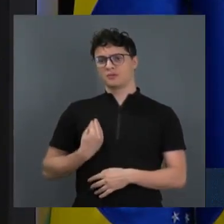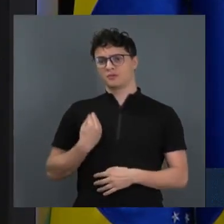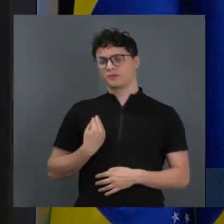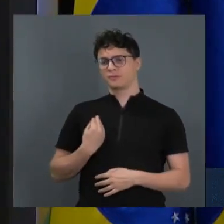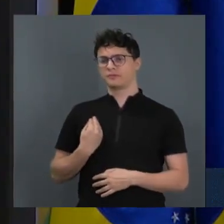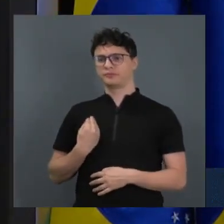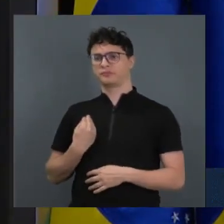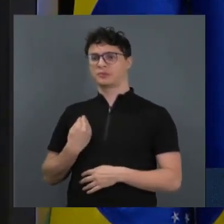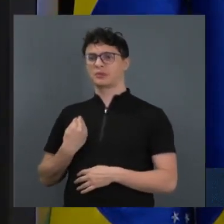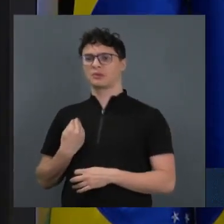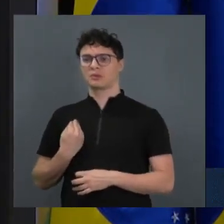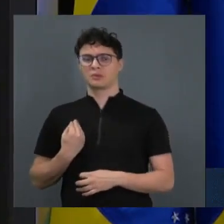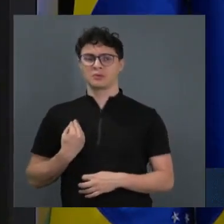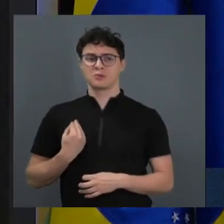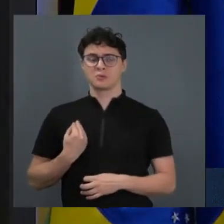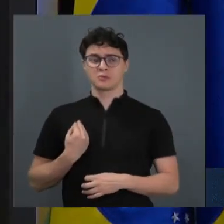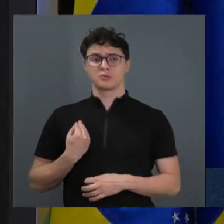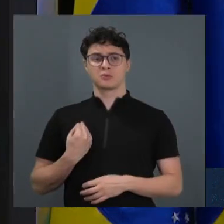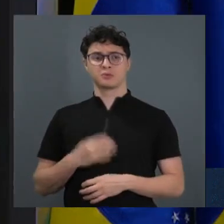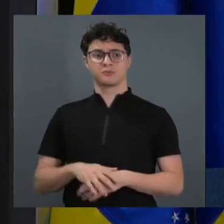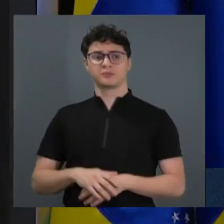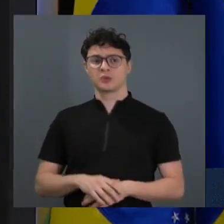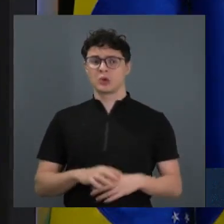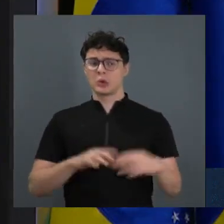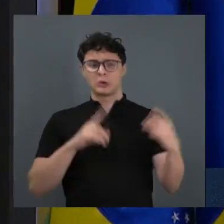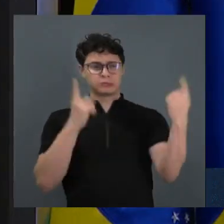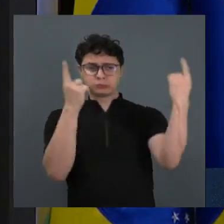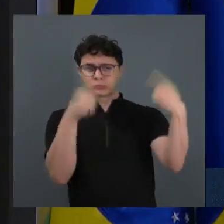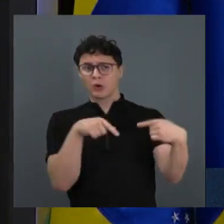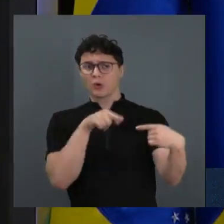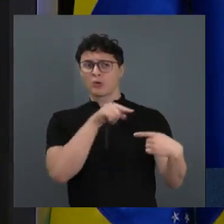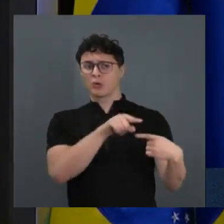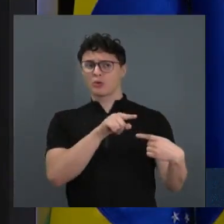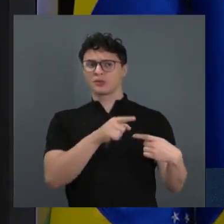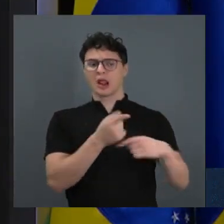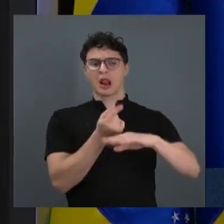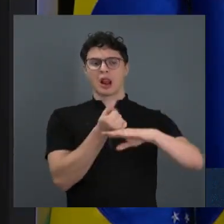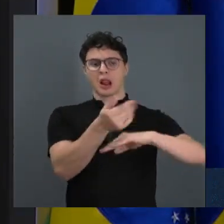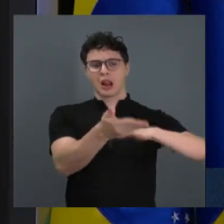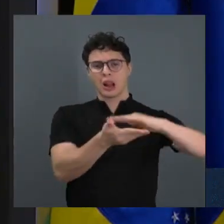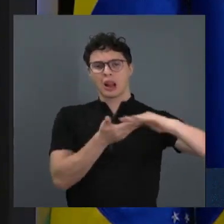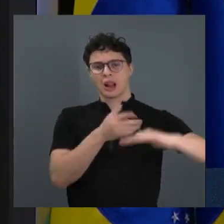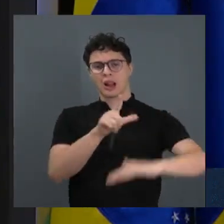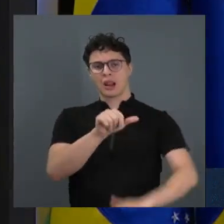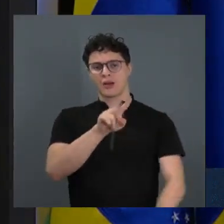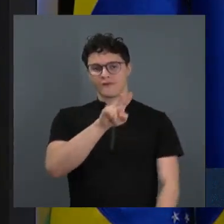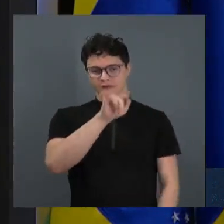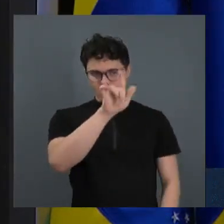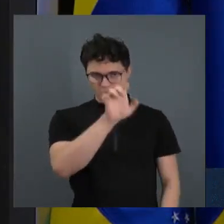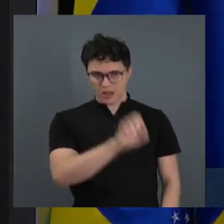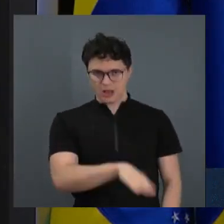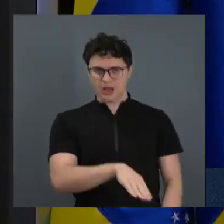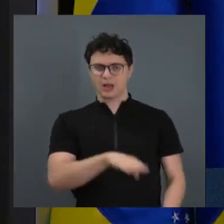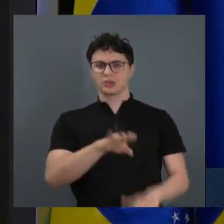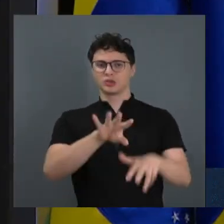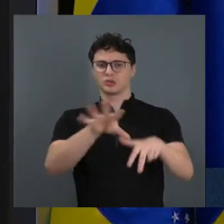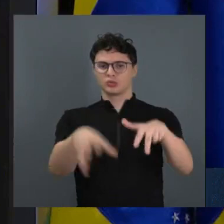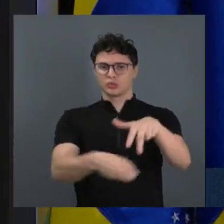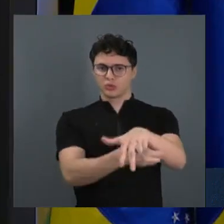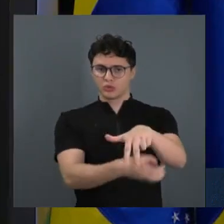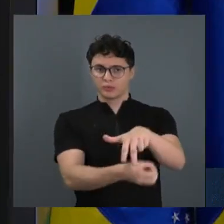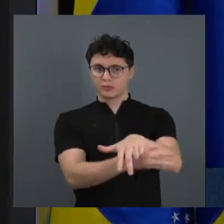contra a lavagem de dinheiro, contra a corrupção, muito preocupados. Desde 1991,